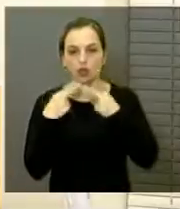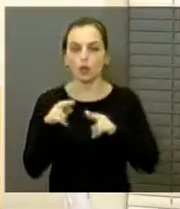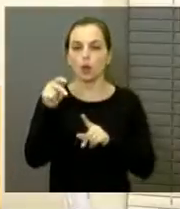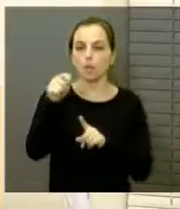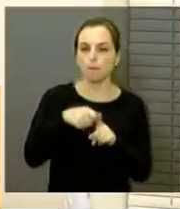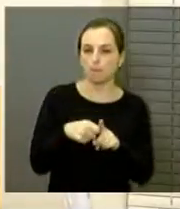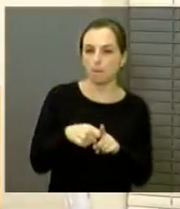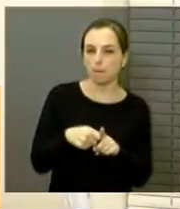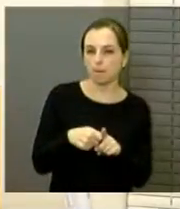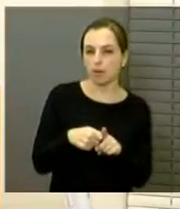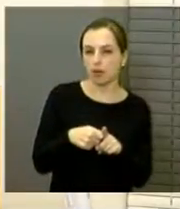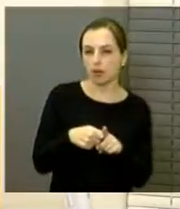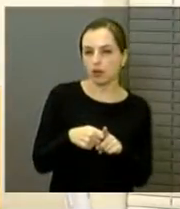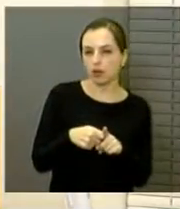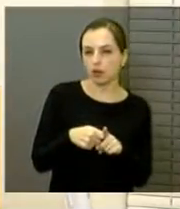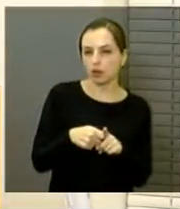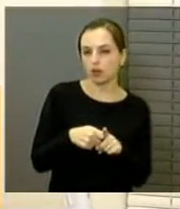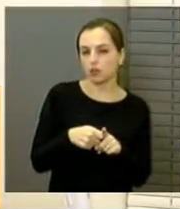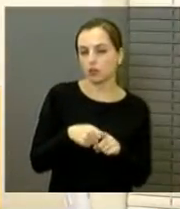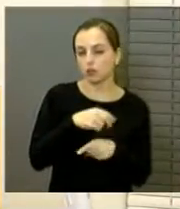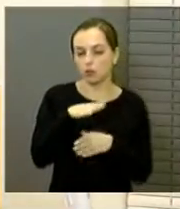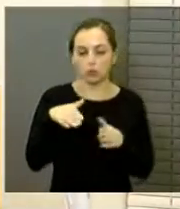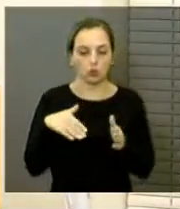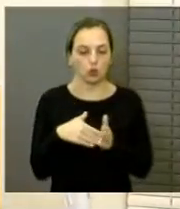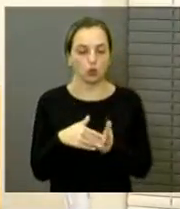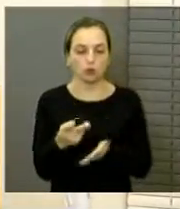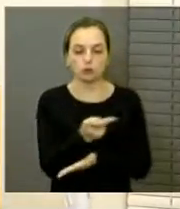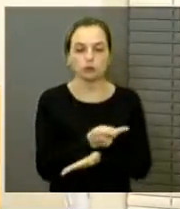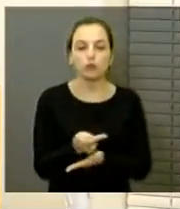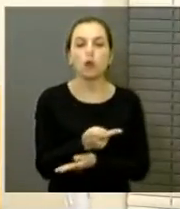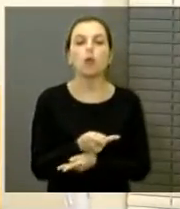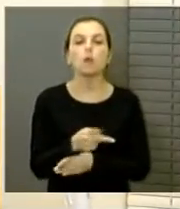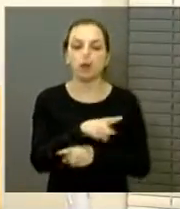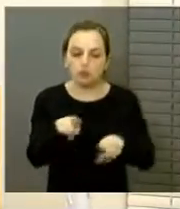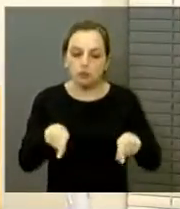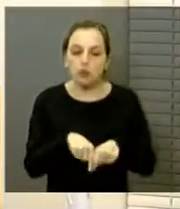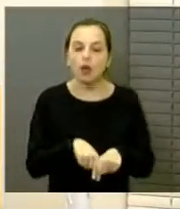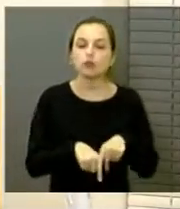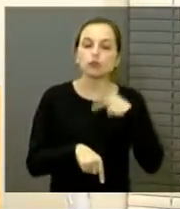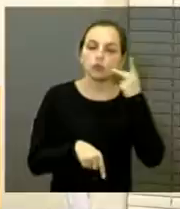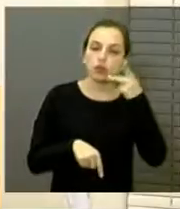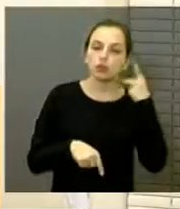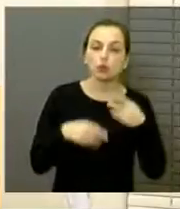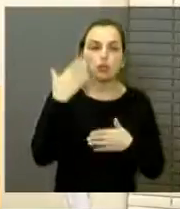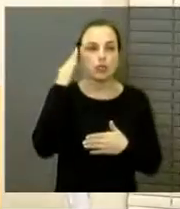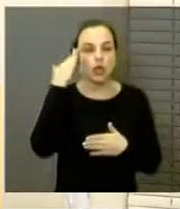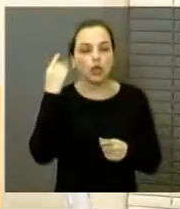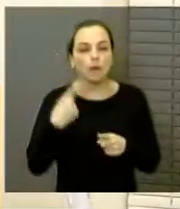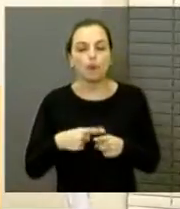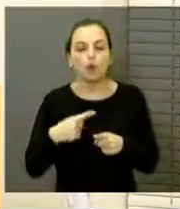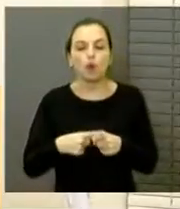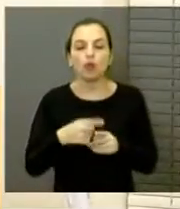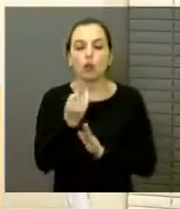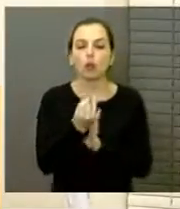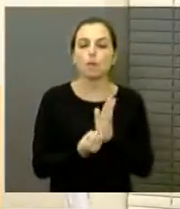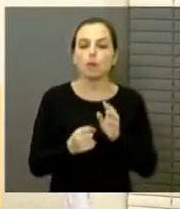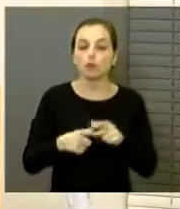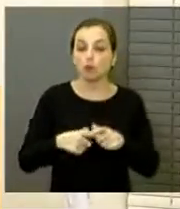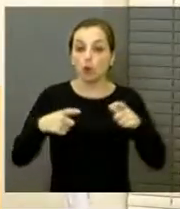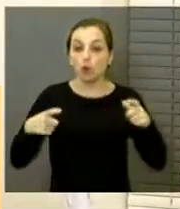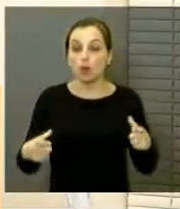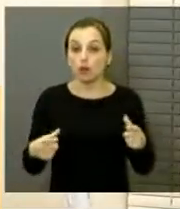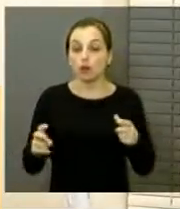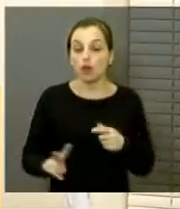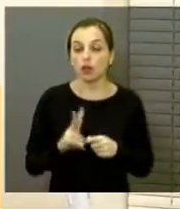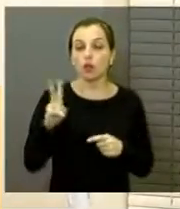aqui, acho que foi analisada para todo mundo, procurando os gabinetes, procurando entender por que essa taxa aumentou tanto, por que esse valor está